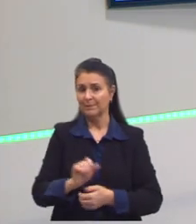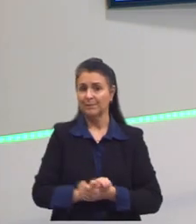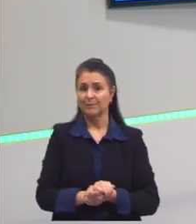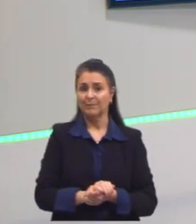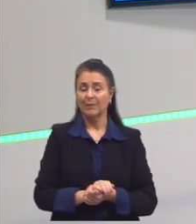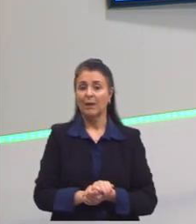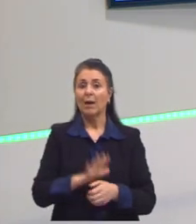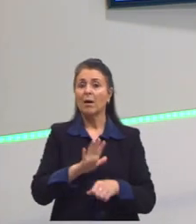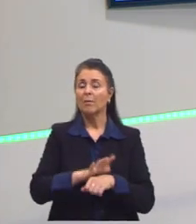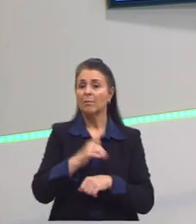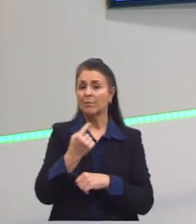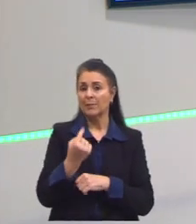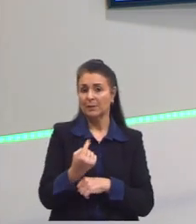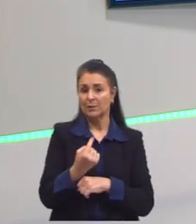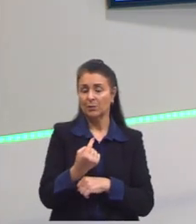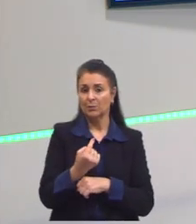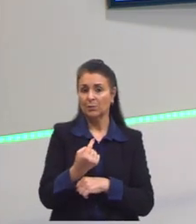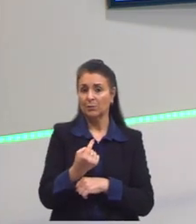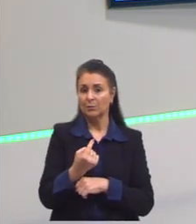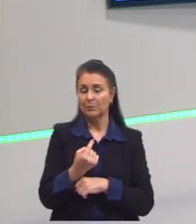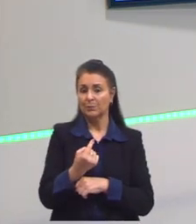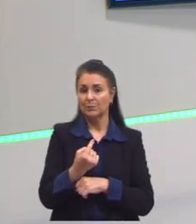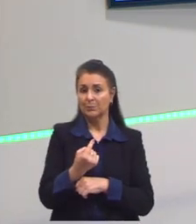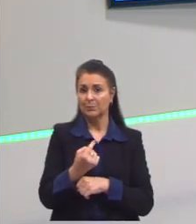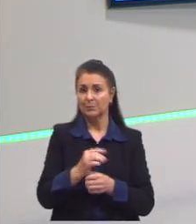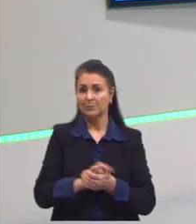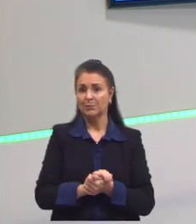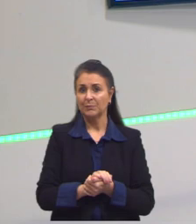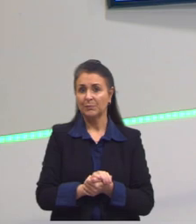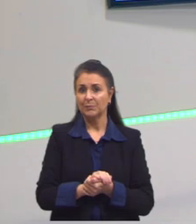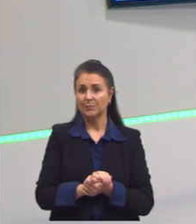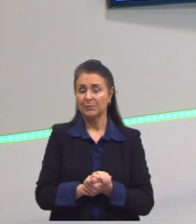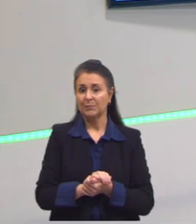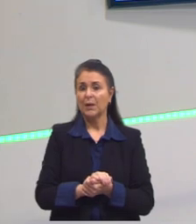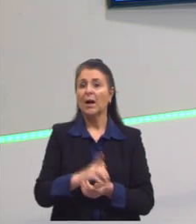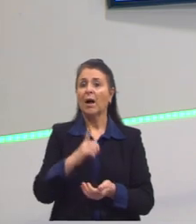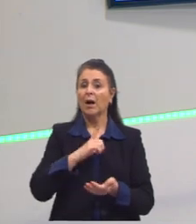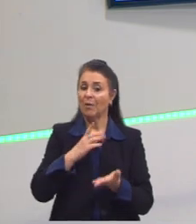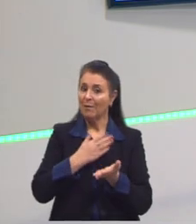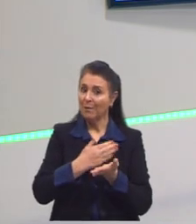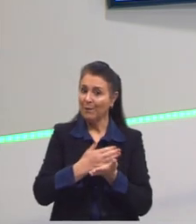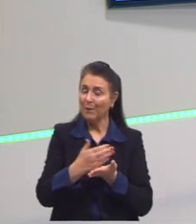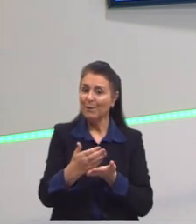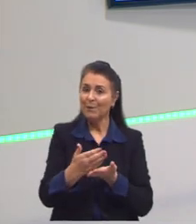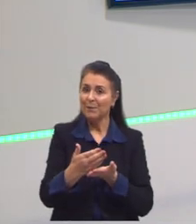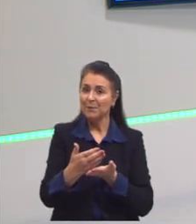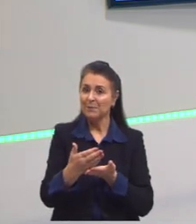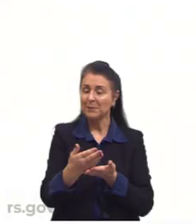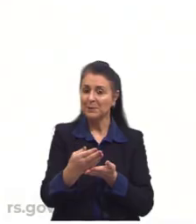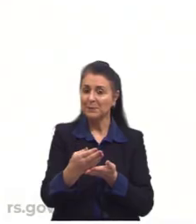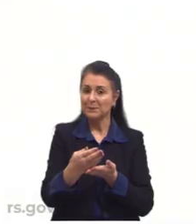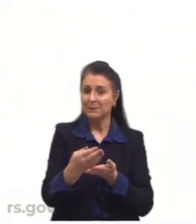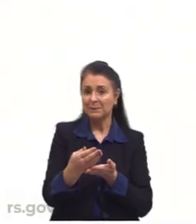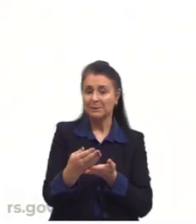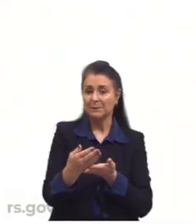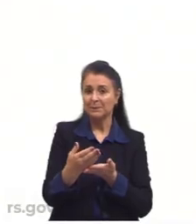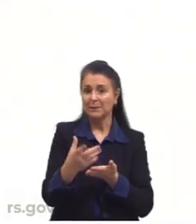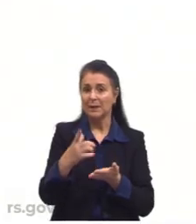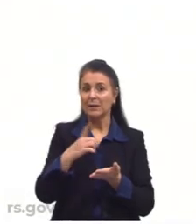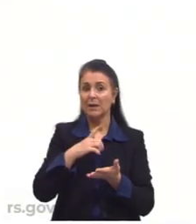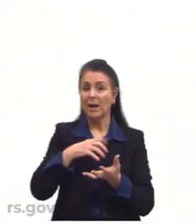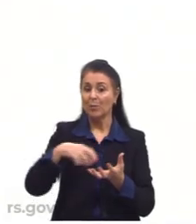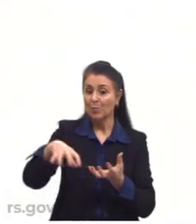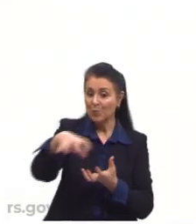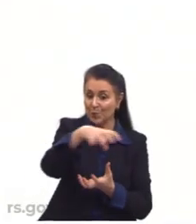vamos mais uma aqui vamos ver que que nós temos E aí Nós entramos numa uma questão chamada